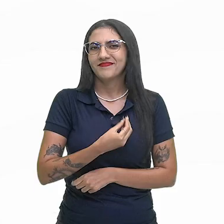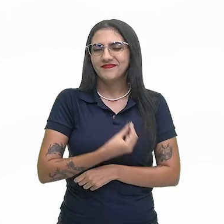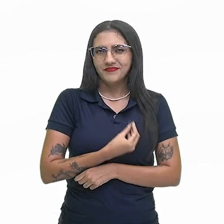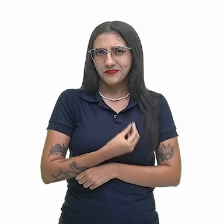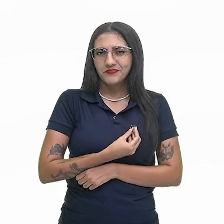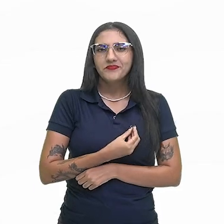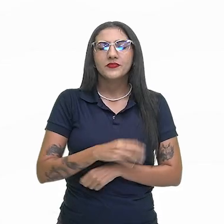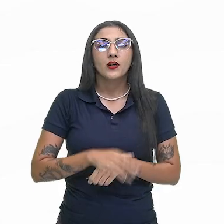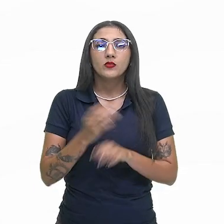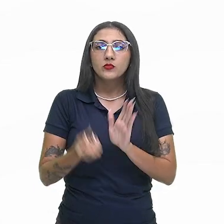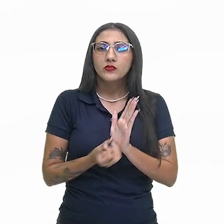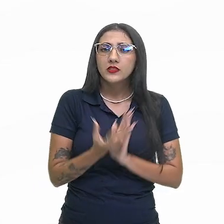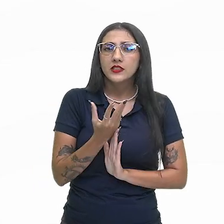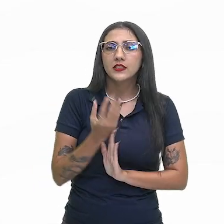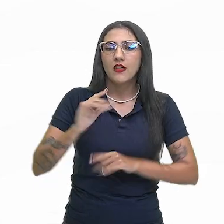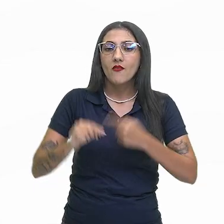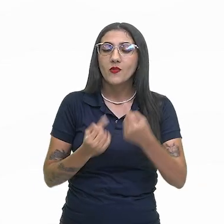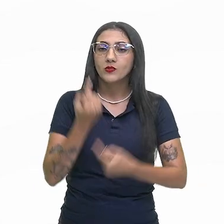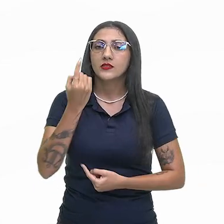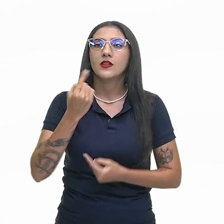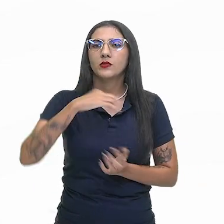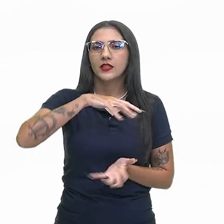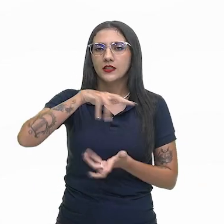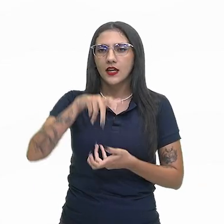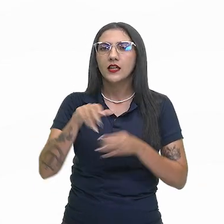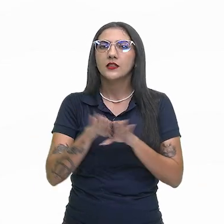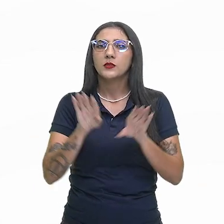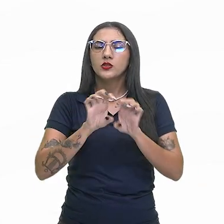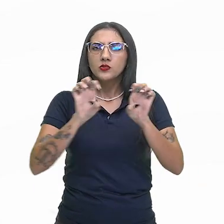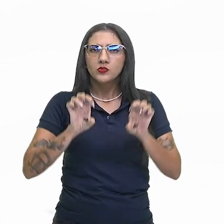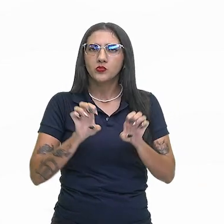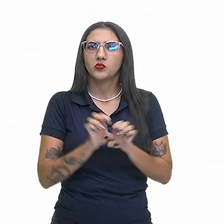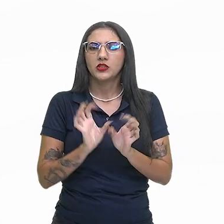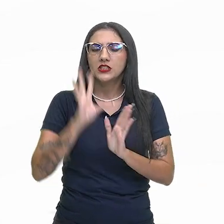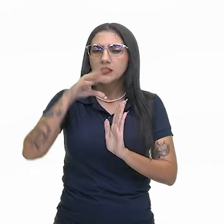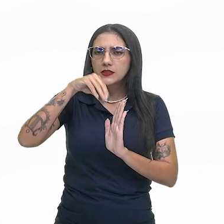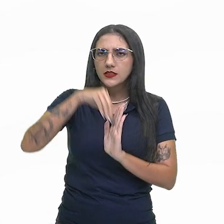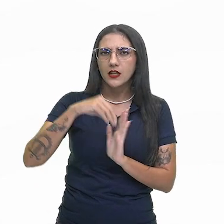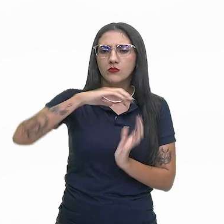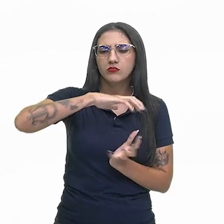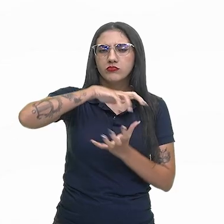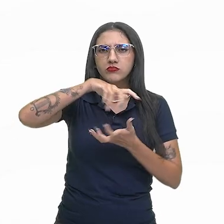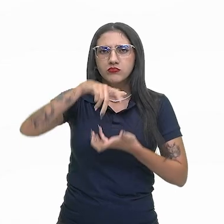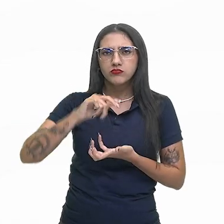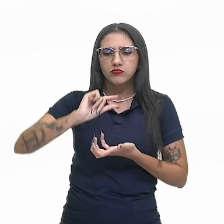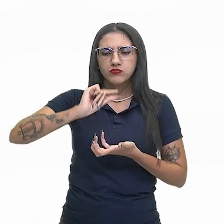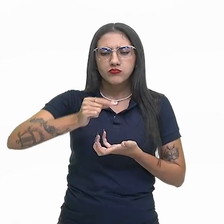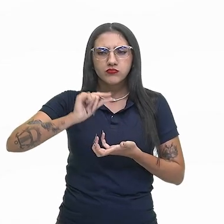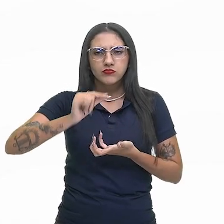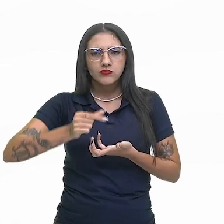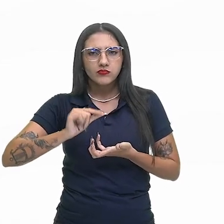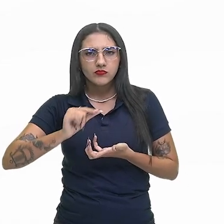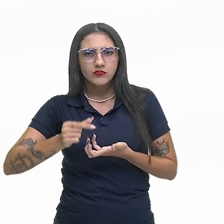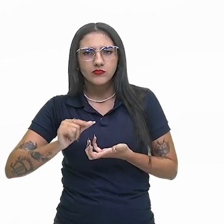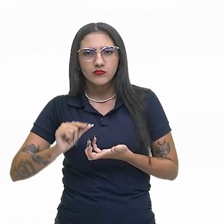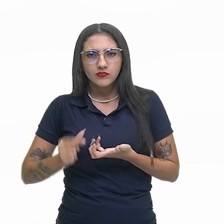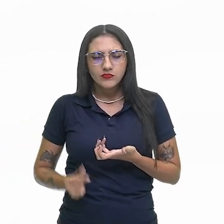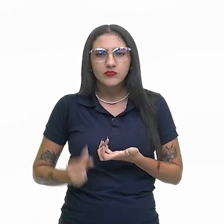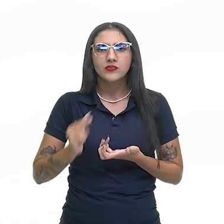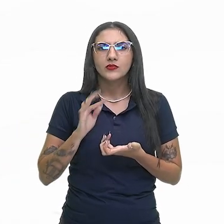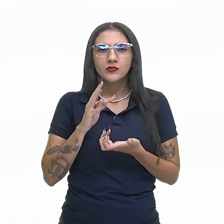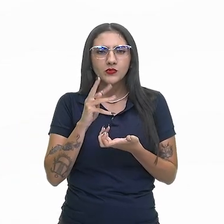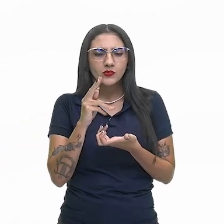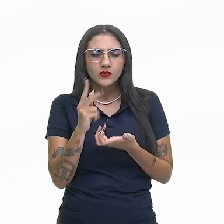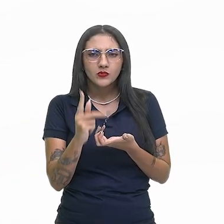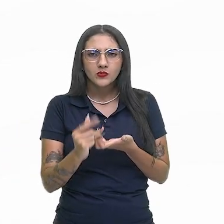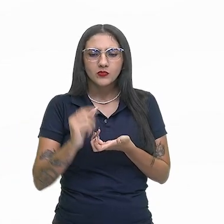planeta. Origem e evolução da Terra, estrutura interna da Terra, núcleo interno, núcleo externo, manto